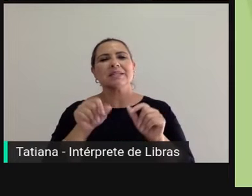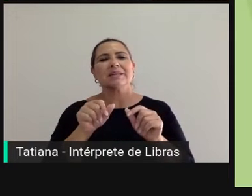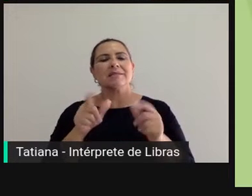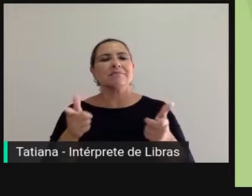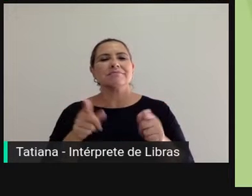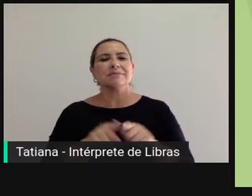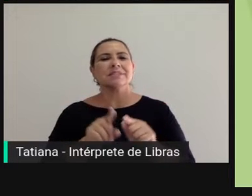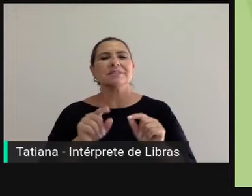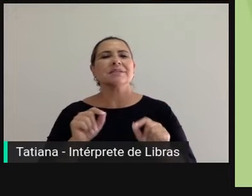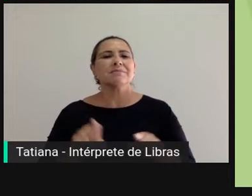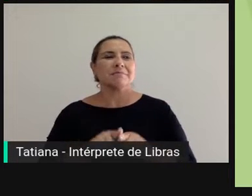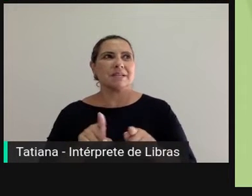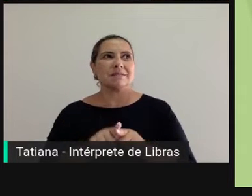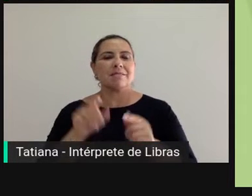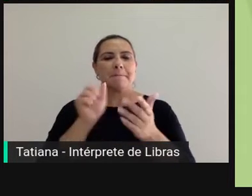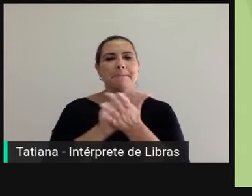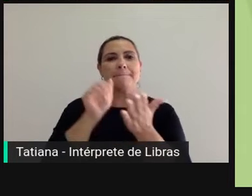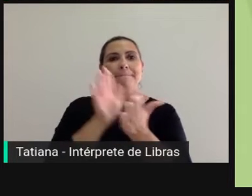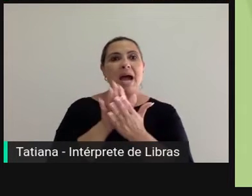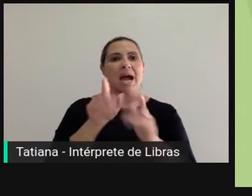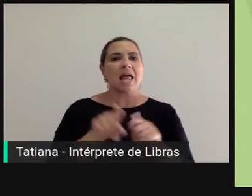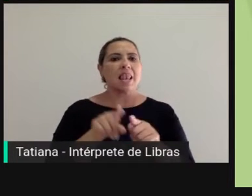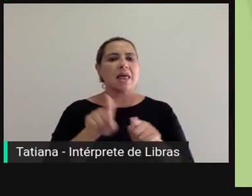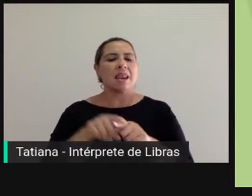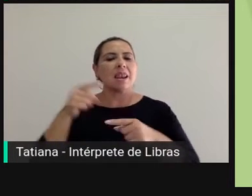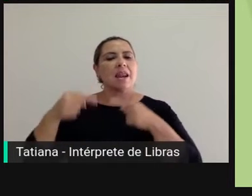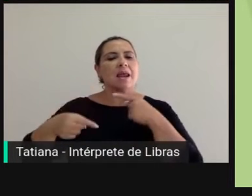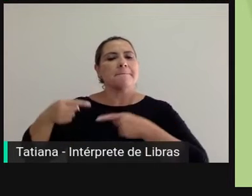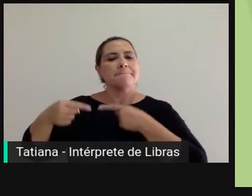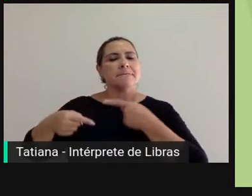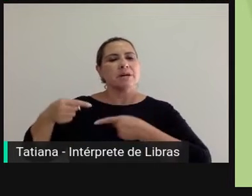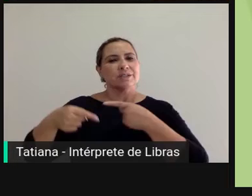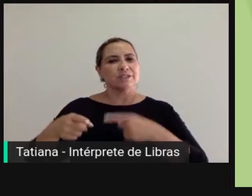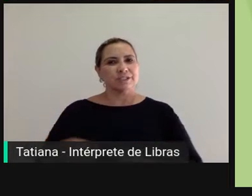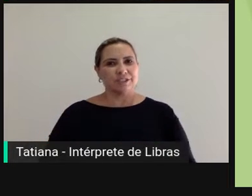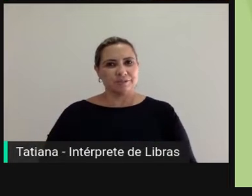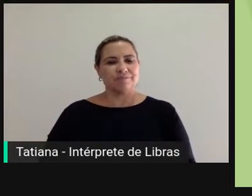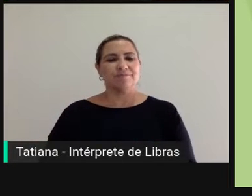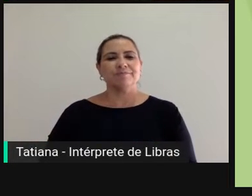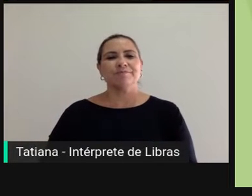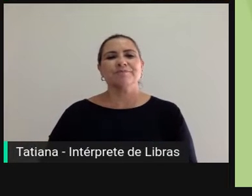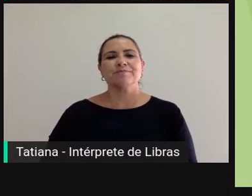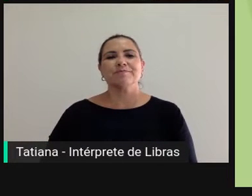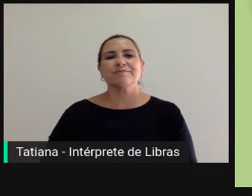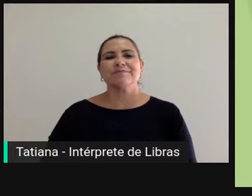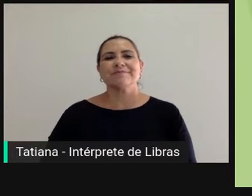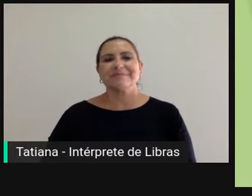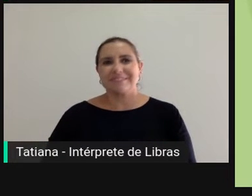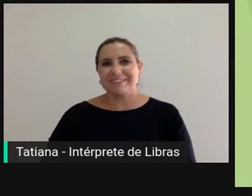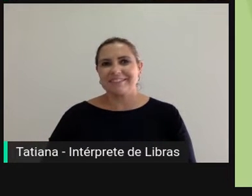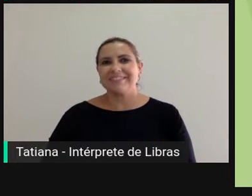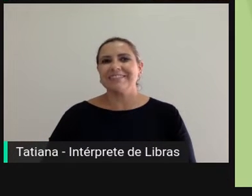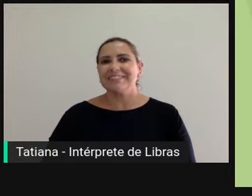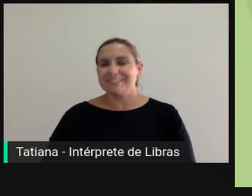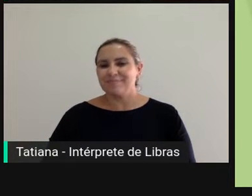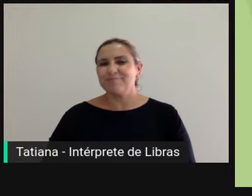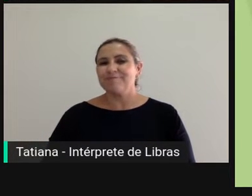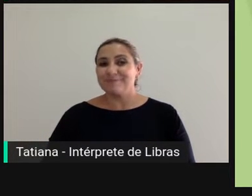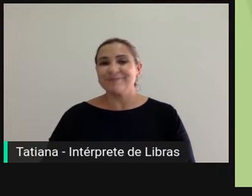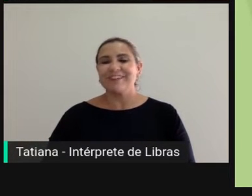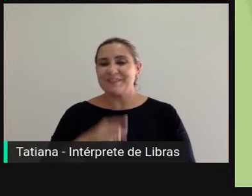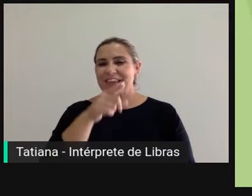que estamos tão submetidos a isso. Finalizando aqui, eu vou pular um pouquinho, então, porque o André já me deu aqui o meu cartãozinho